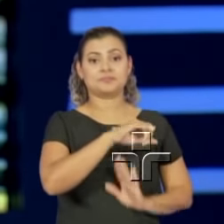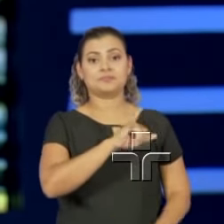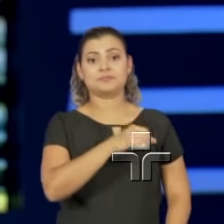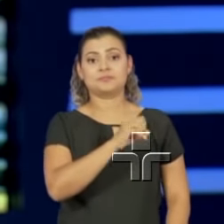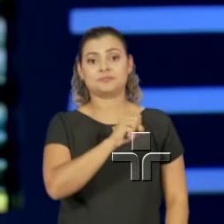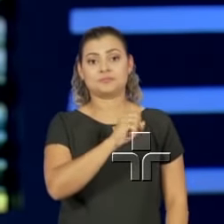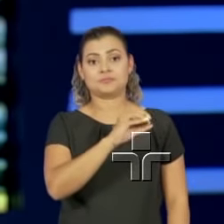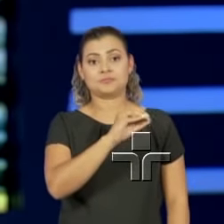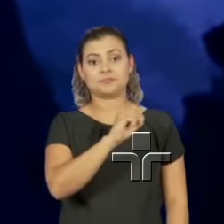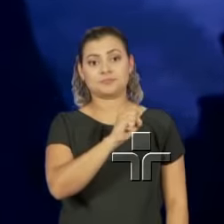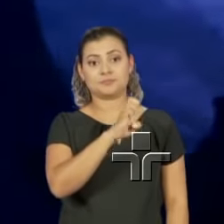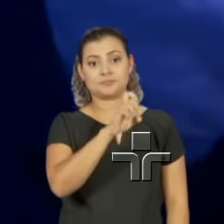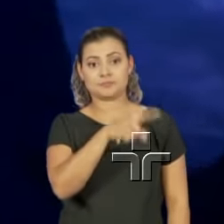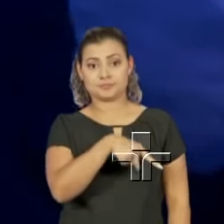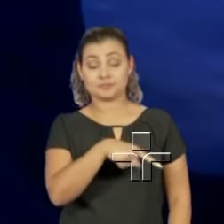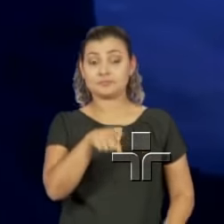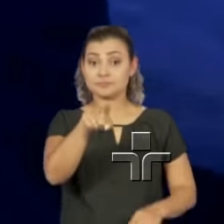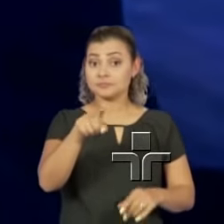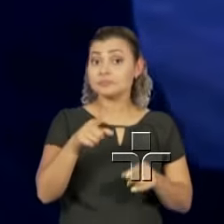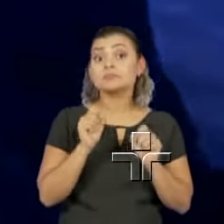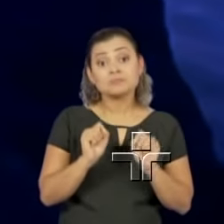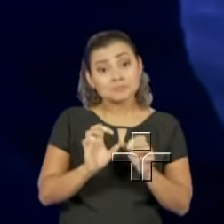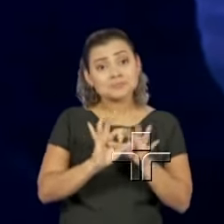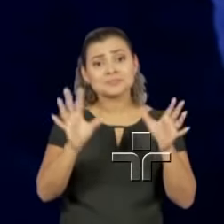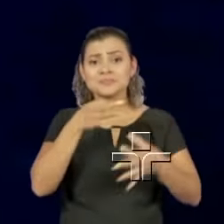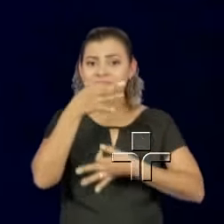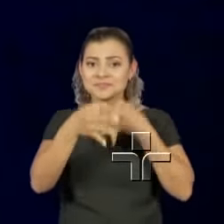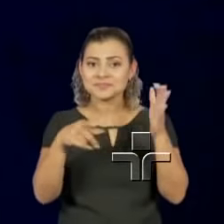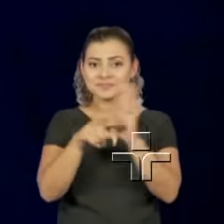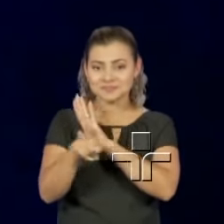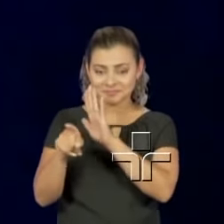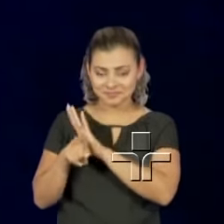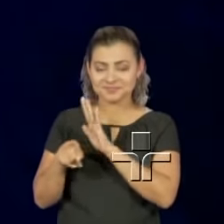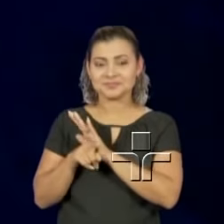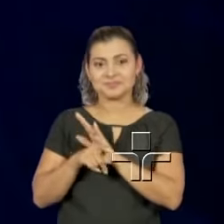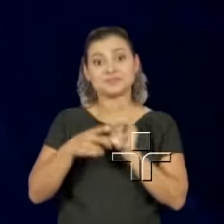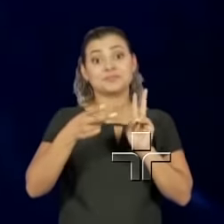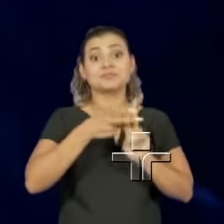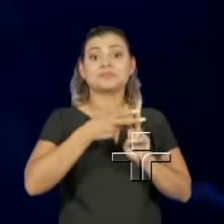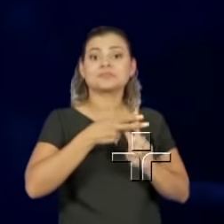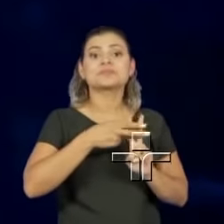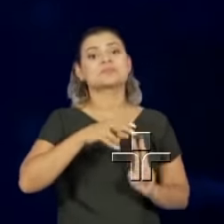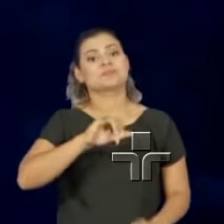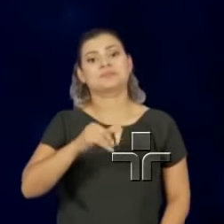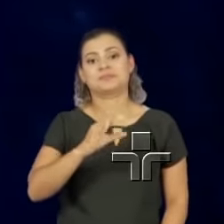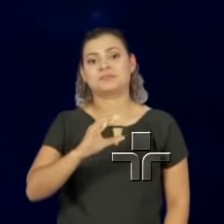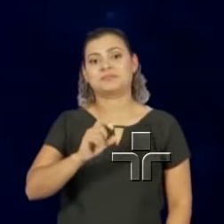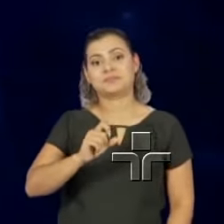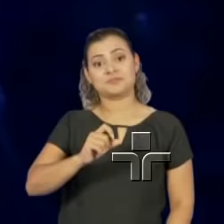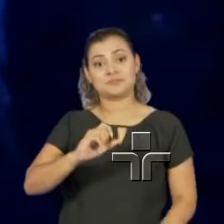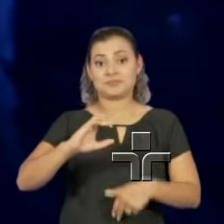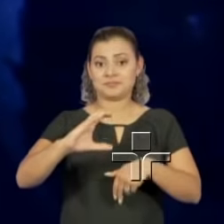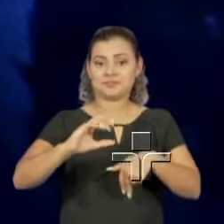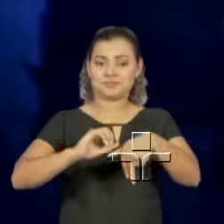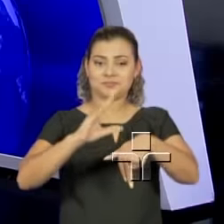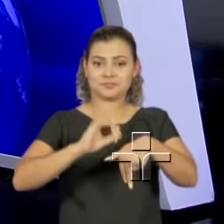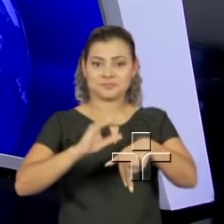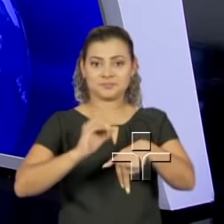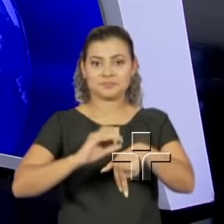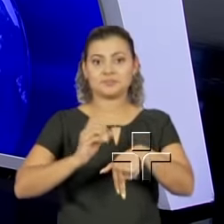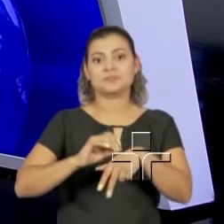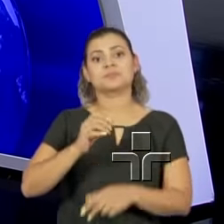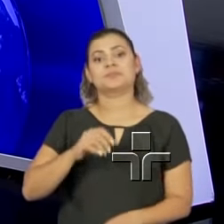Palmares, José Vicente. E lembrando que você pode mandar perguntas e fazer comentários pelo Twitter na hashtag Jornal da Cultura. Boa